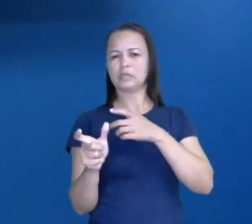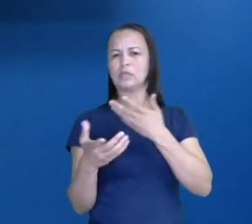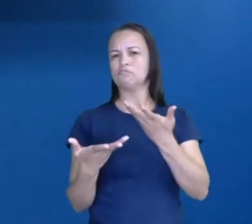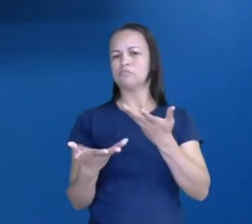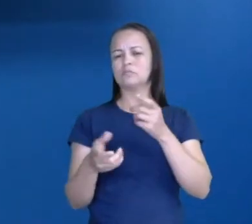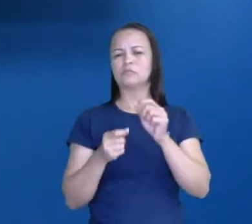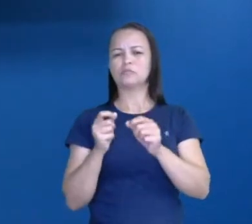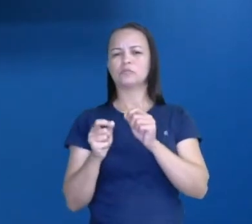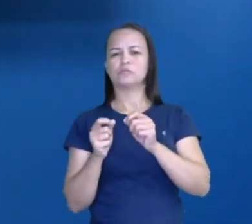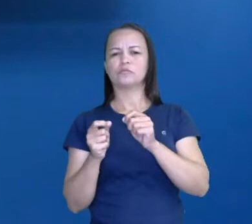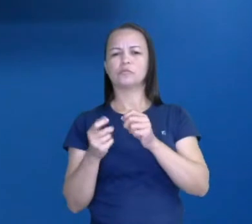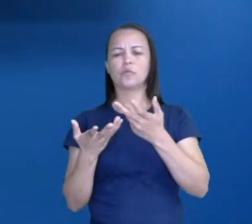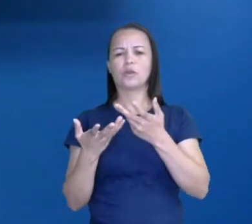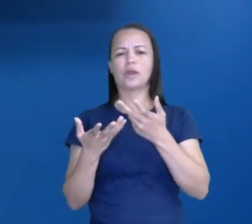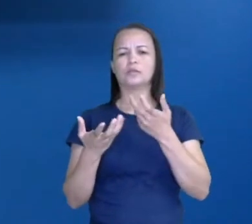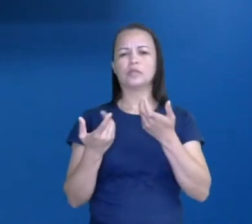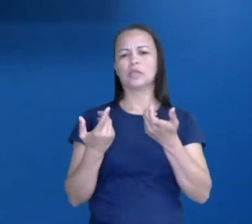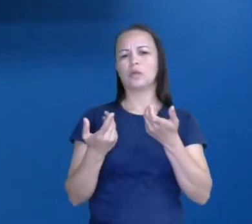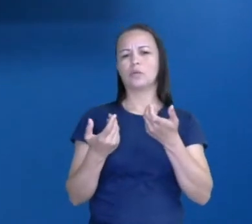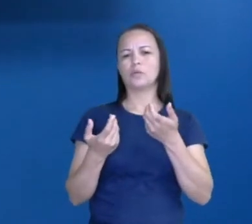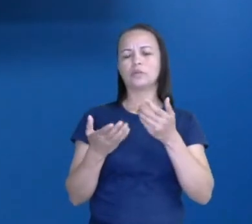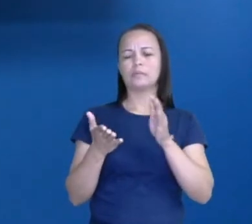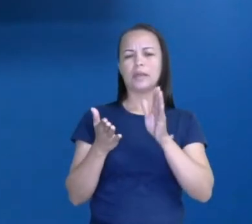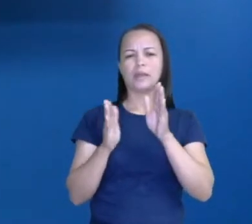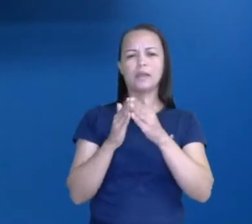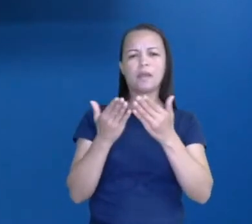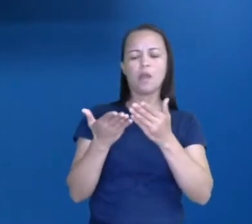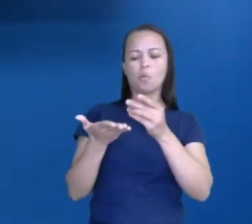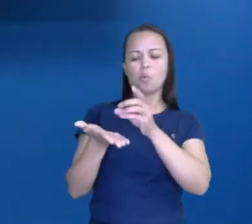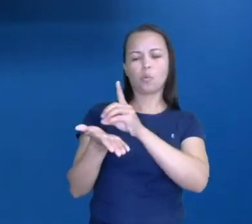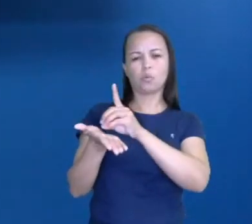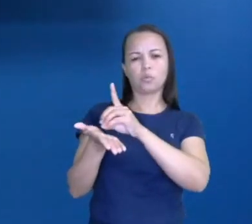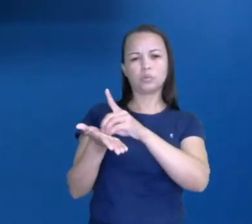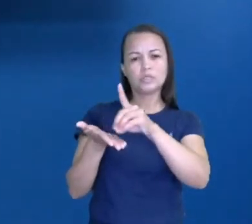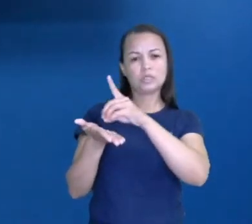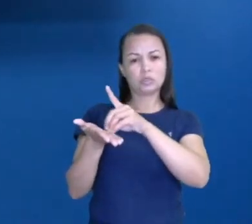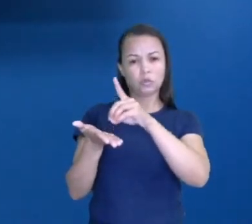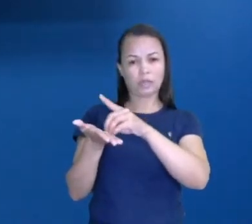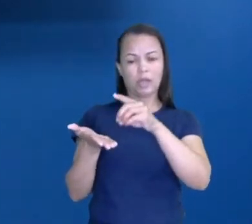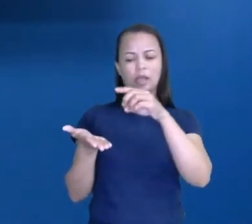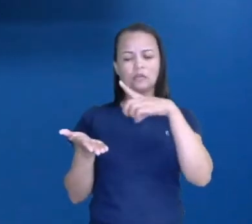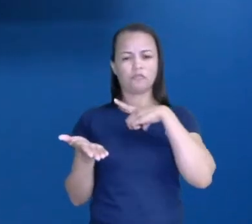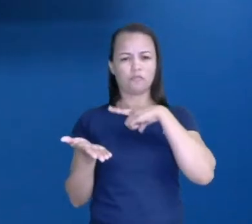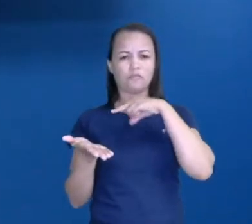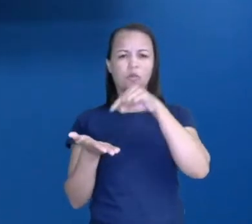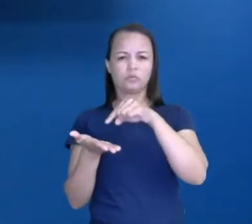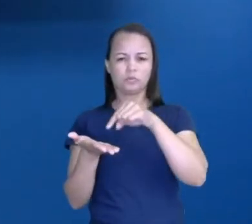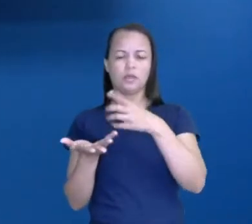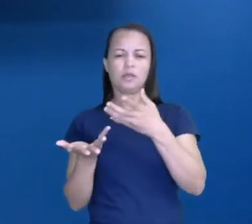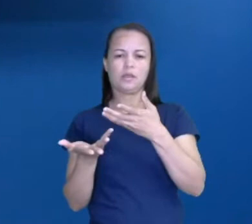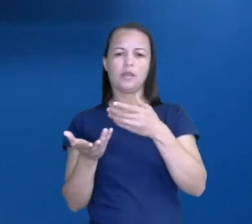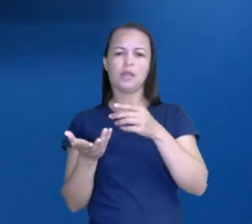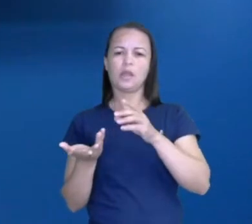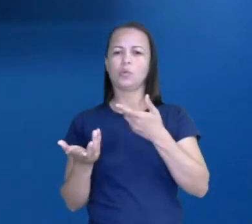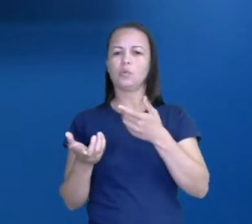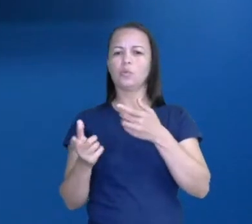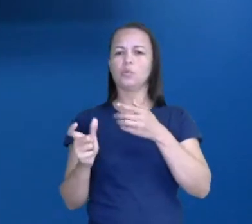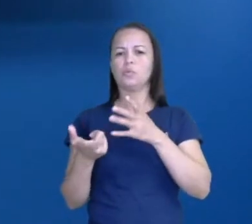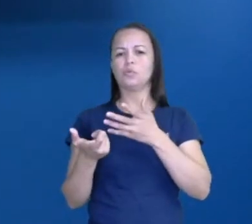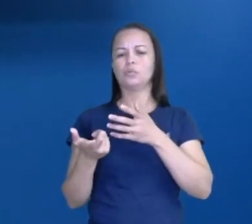que tem a palavrinha, se você observar, vai ter esses dois sentidos gravados nele. O sentido literal da